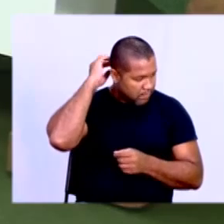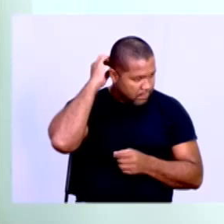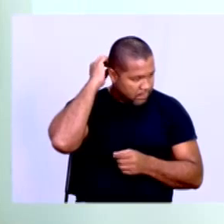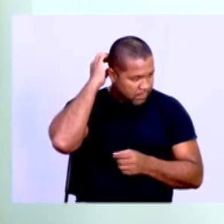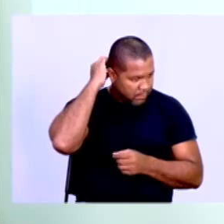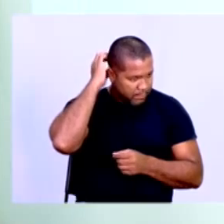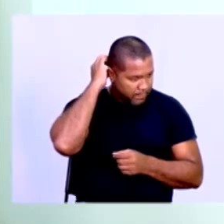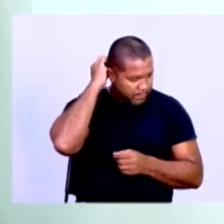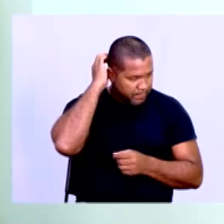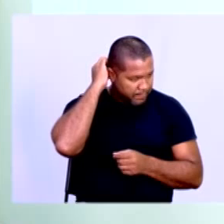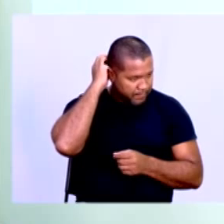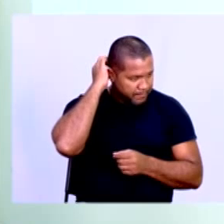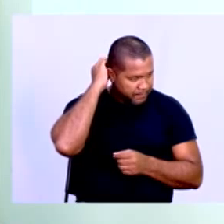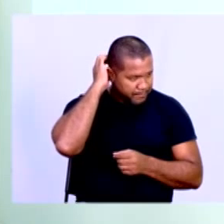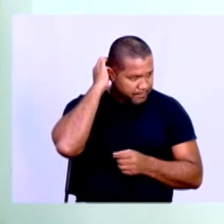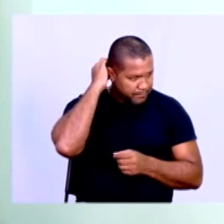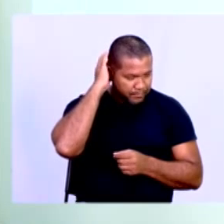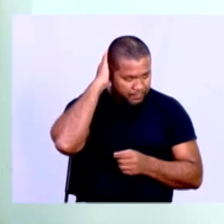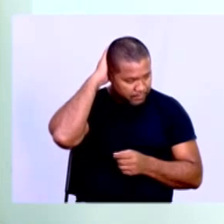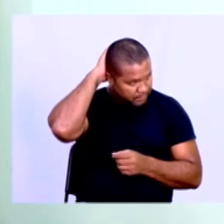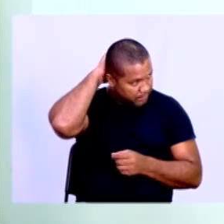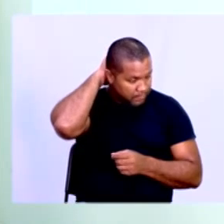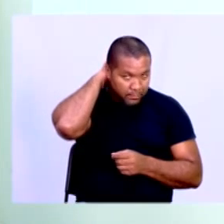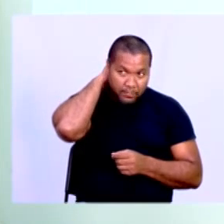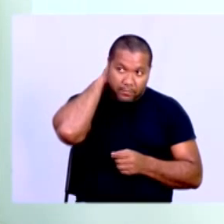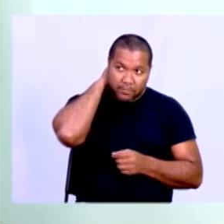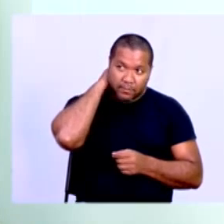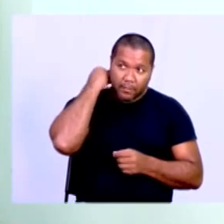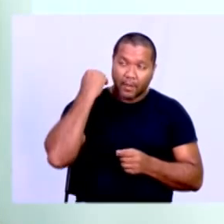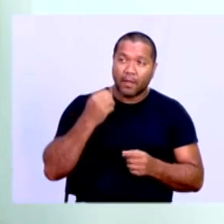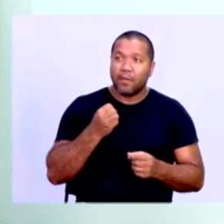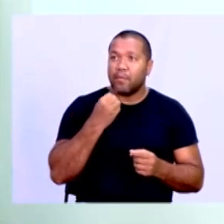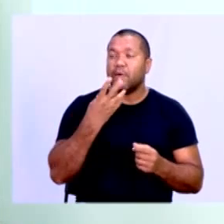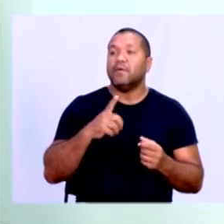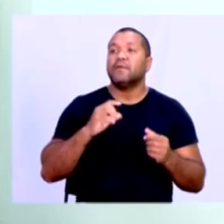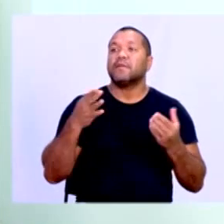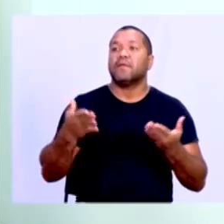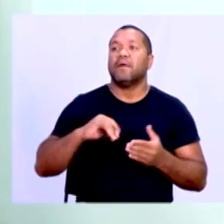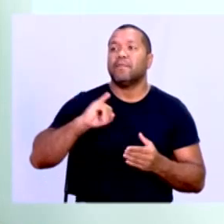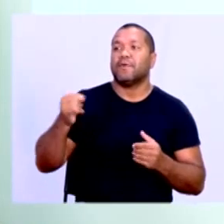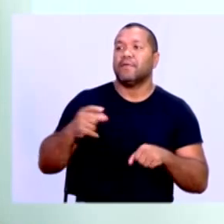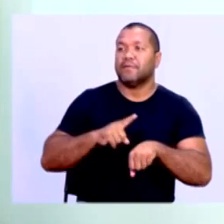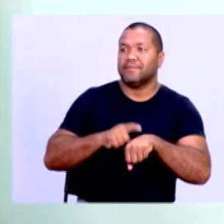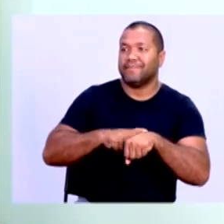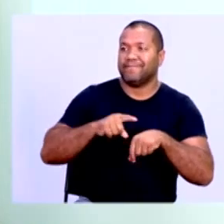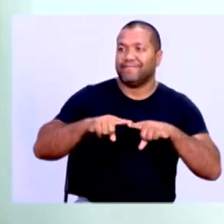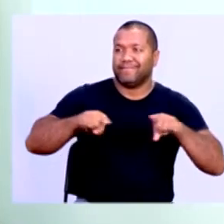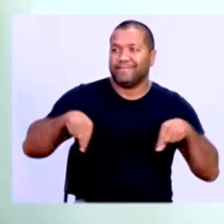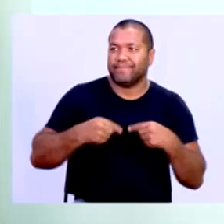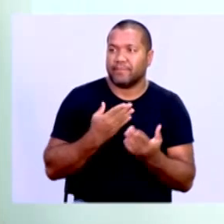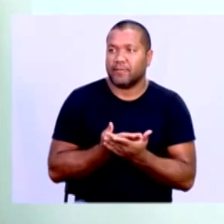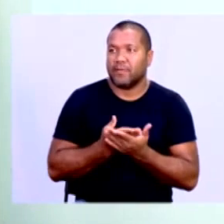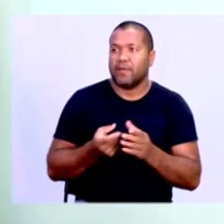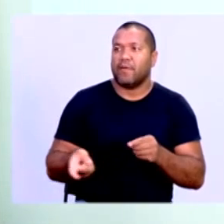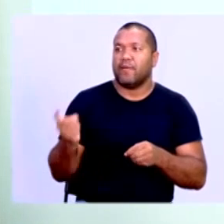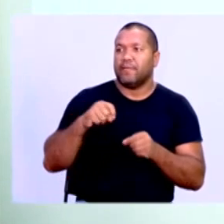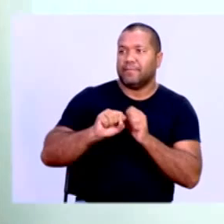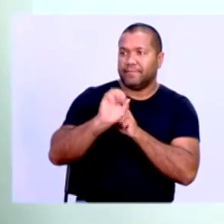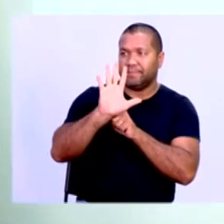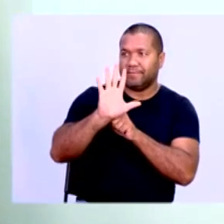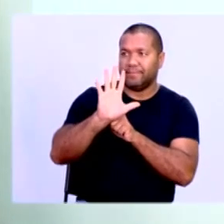esse restinho, né, de aula que a gente tem, eu vou aqui para o quadro e a gente vai ver a parte de templates, tá?